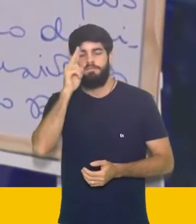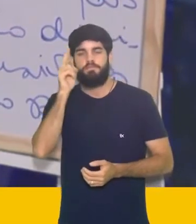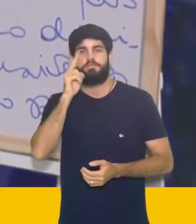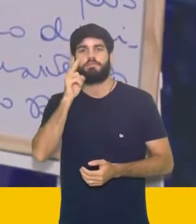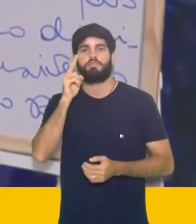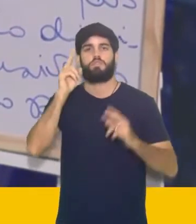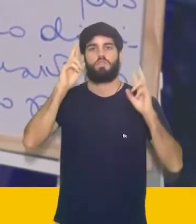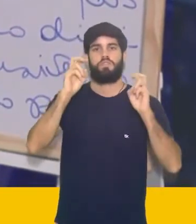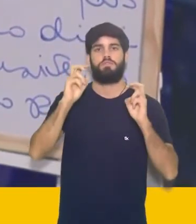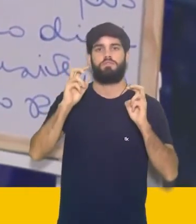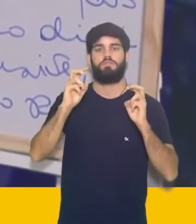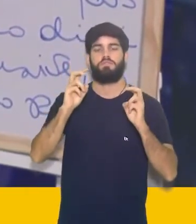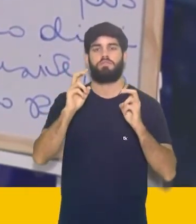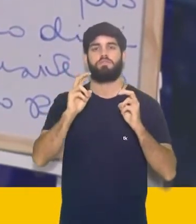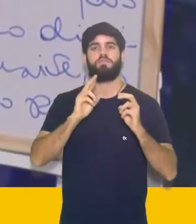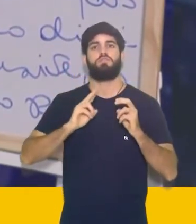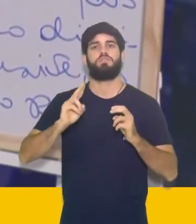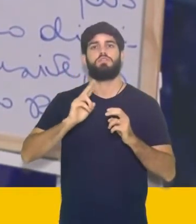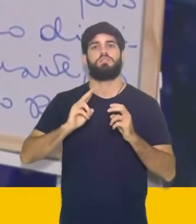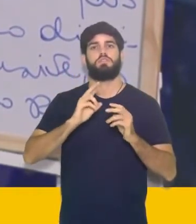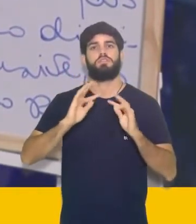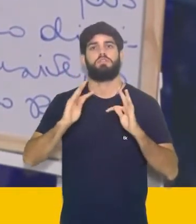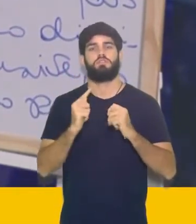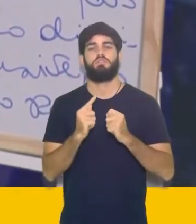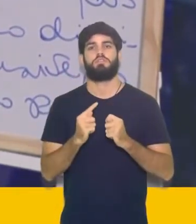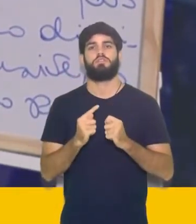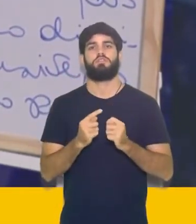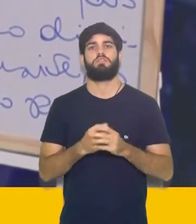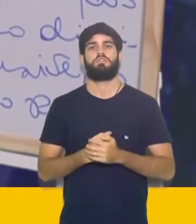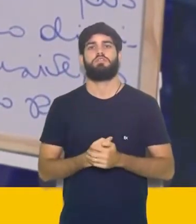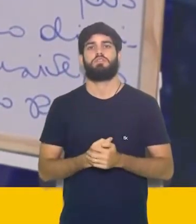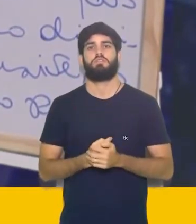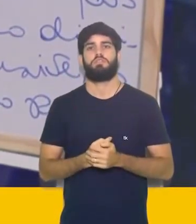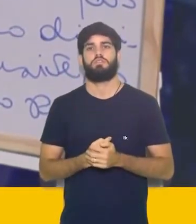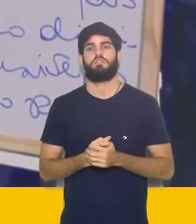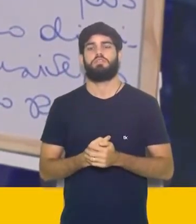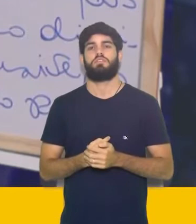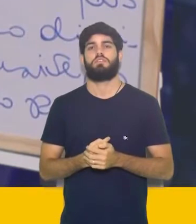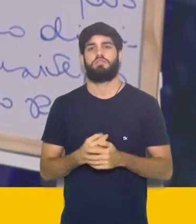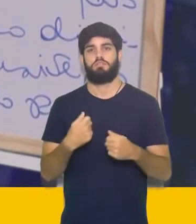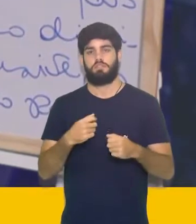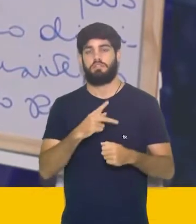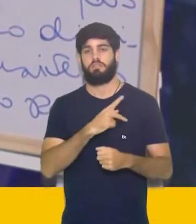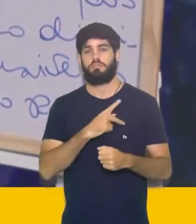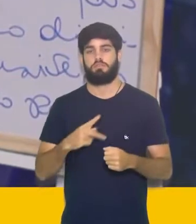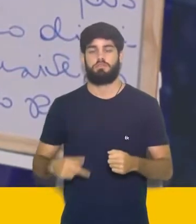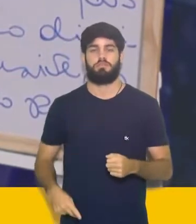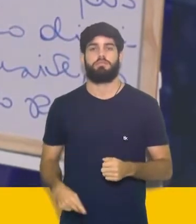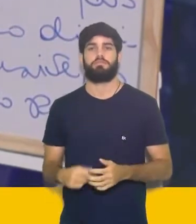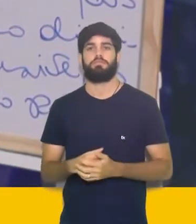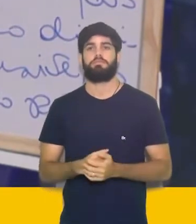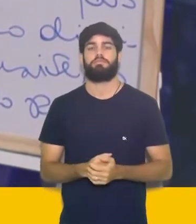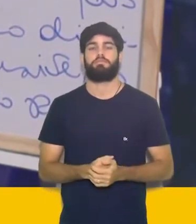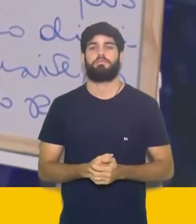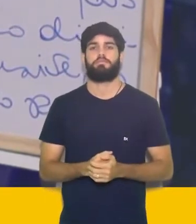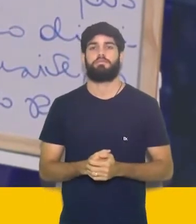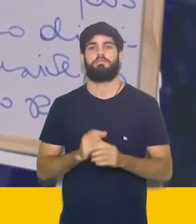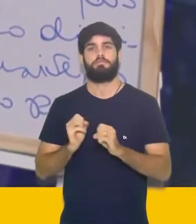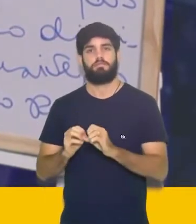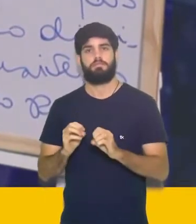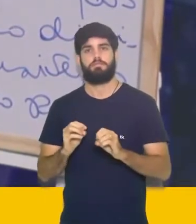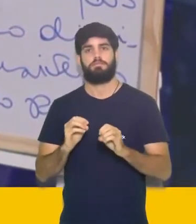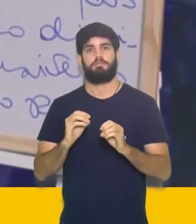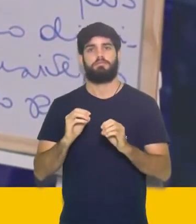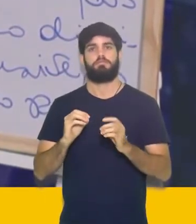Lembrando que o tema era Universidade para Todos. E eu pensei que ela deve ser pública. O ensino superior deve